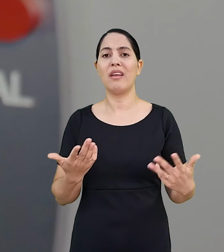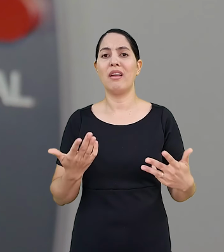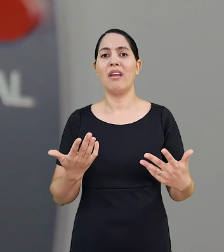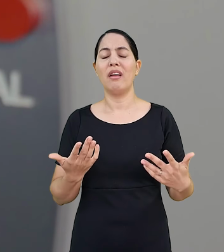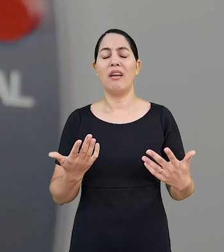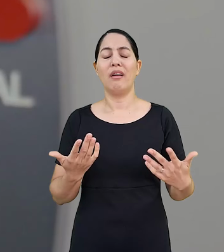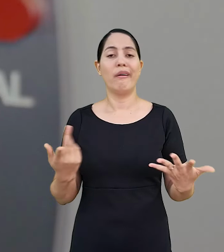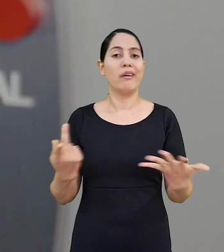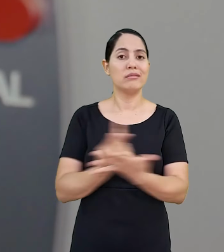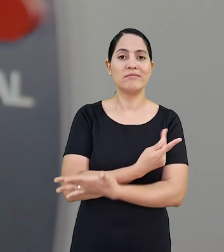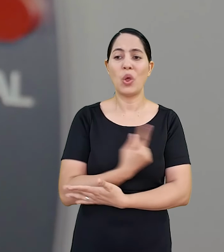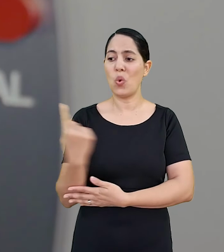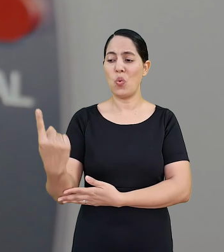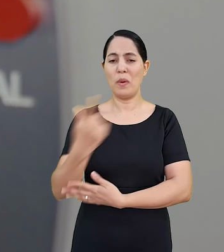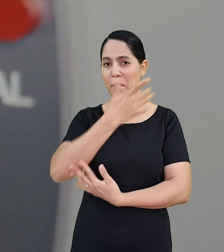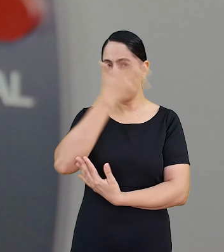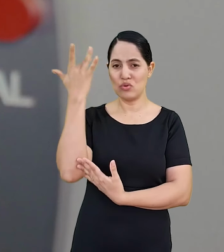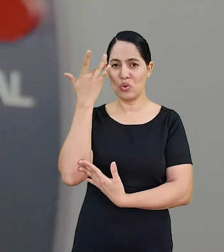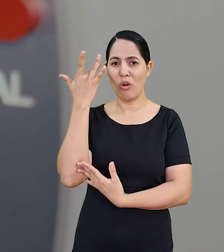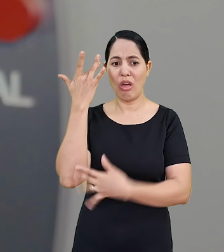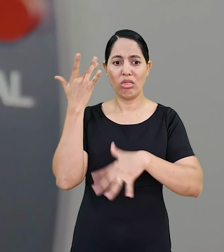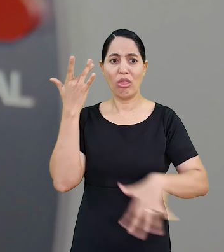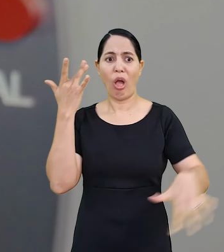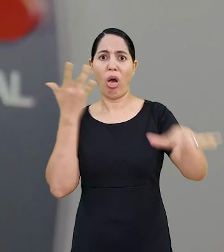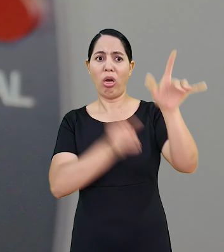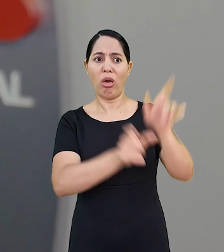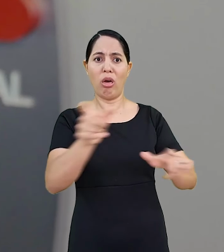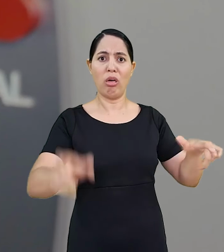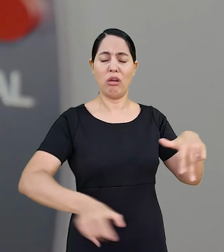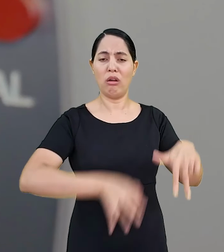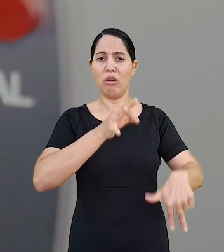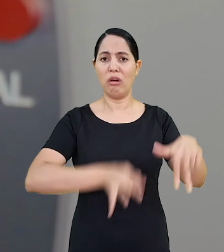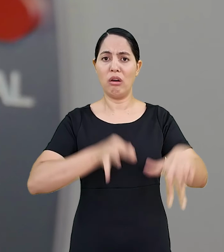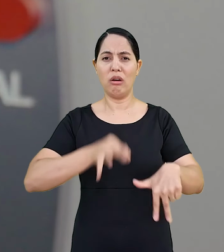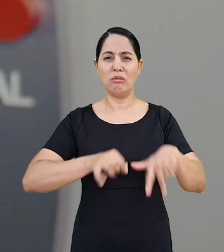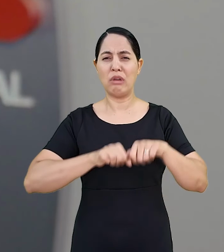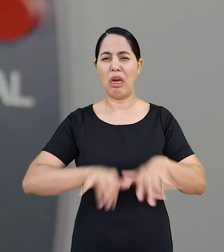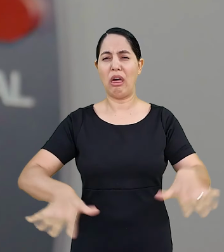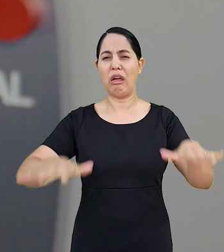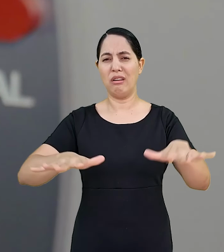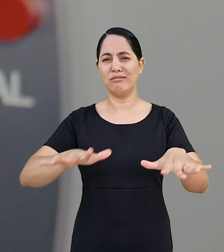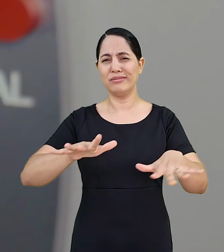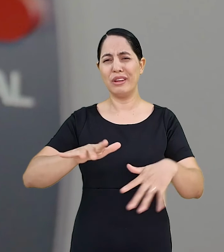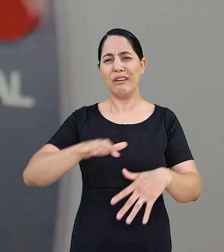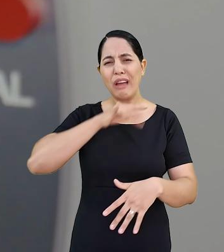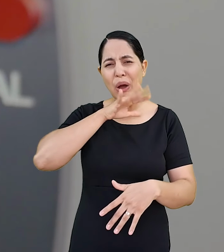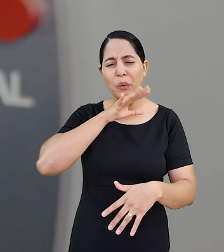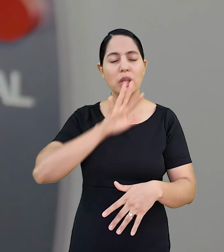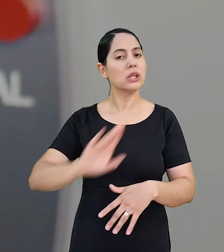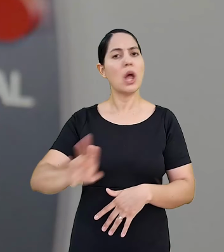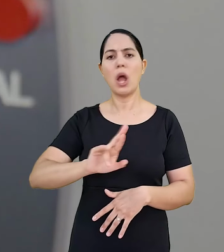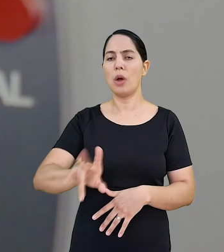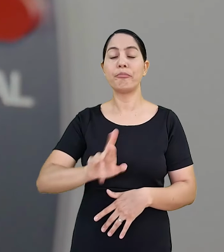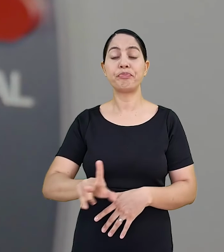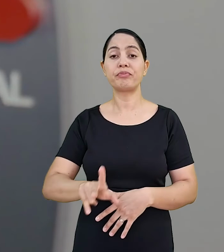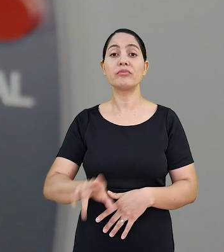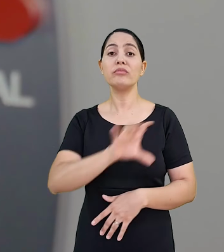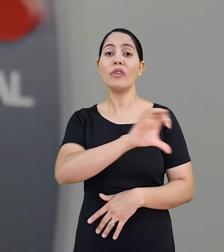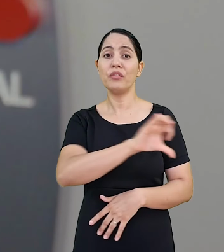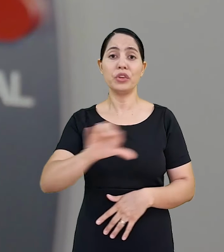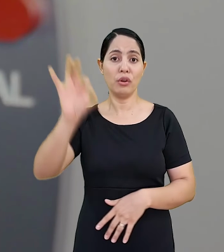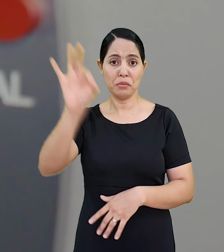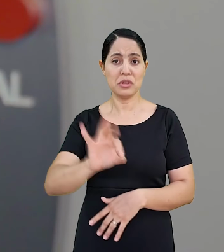contaminar toda uma classe que, em 99%, são pessoas corretas, pessoas probas, pessoas